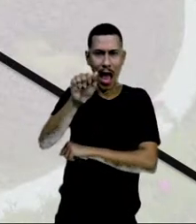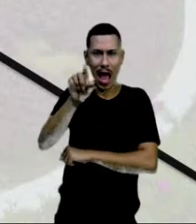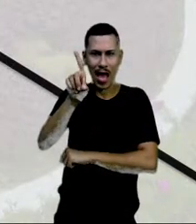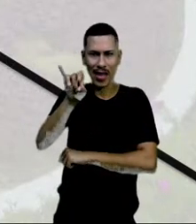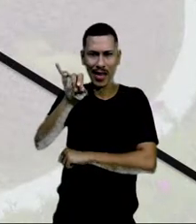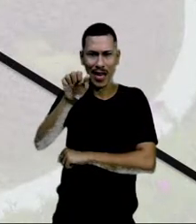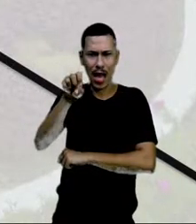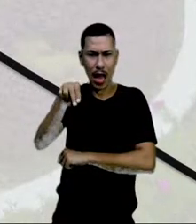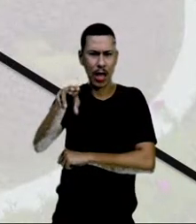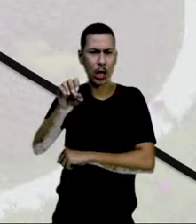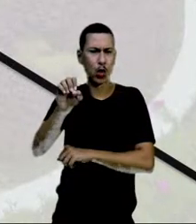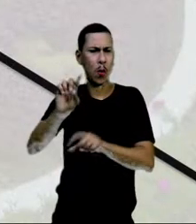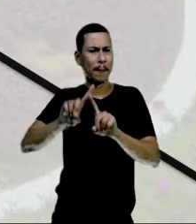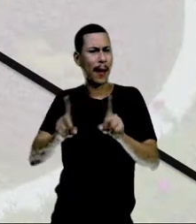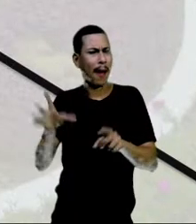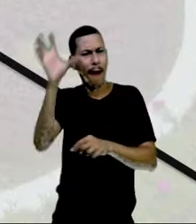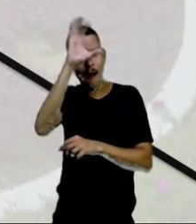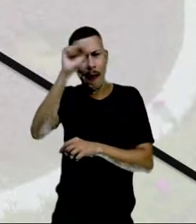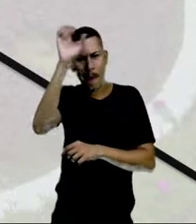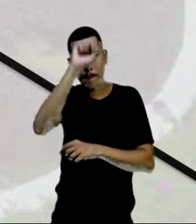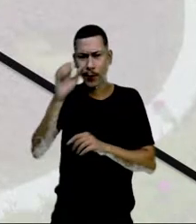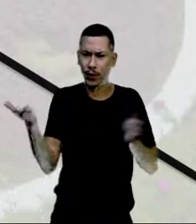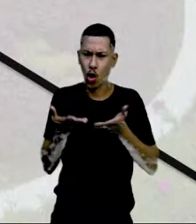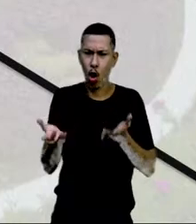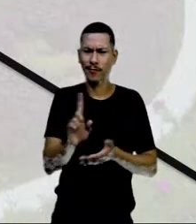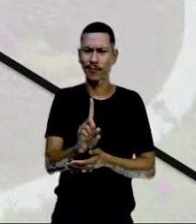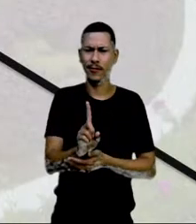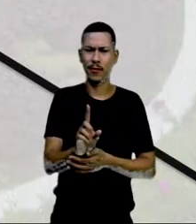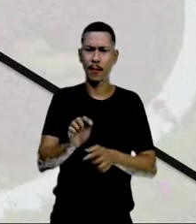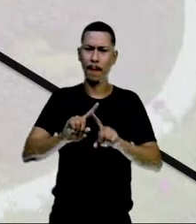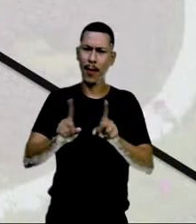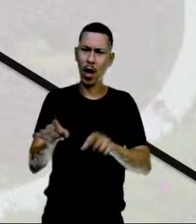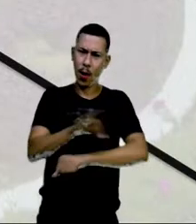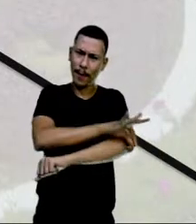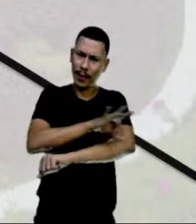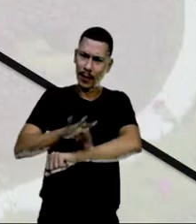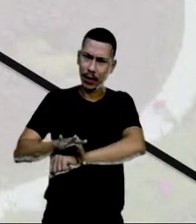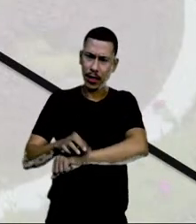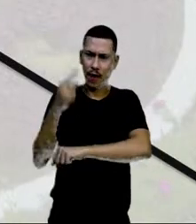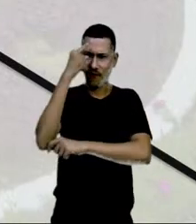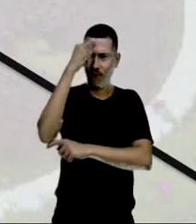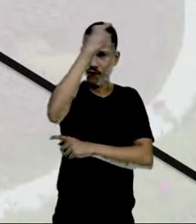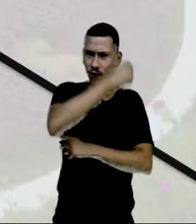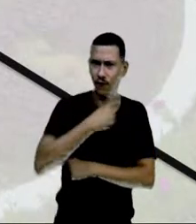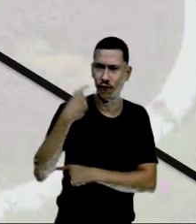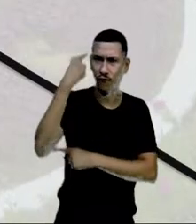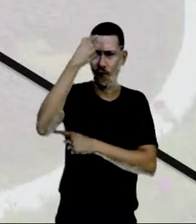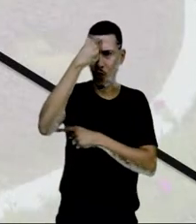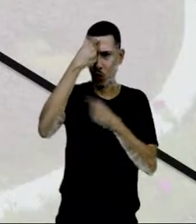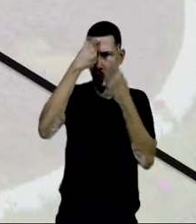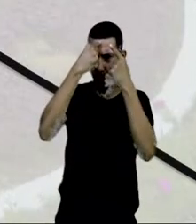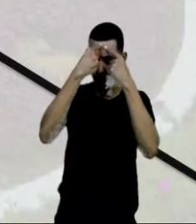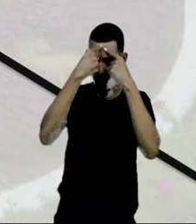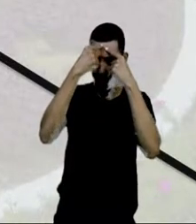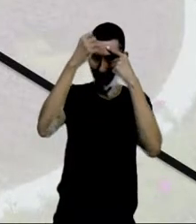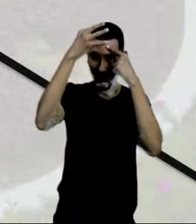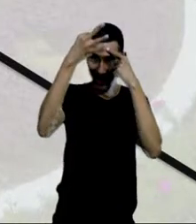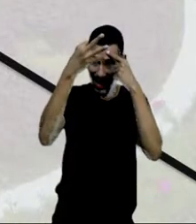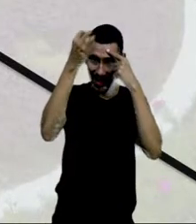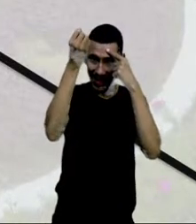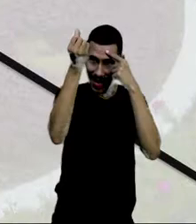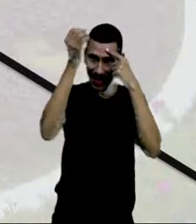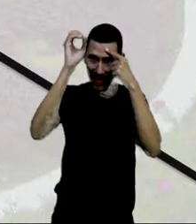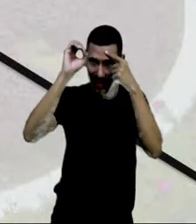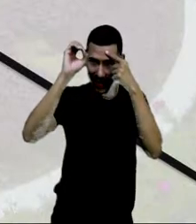agora. Então, pensando na medida aqui e lembrando que uma volta completa tem